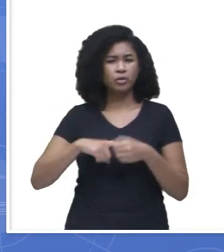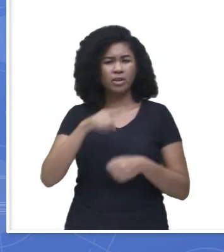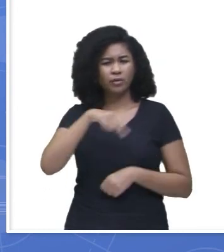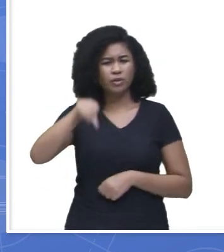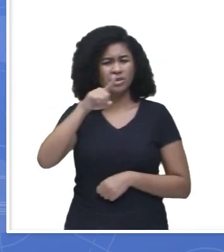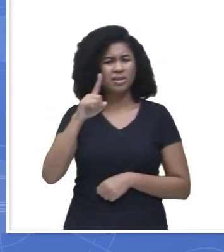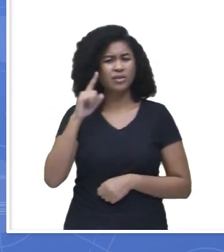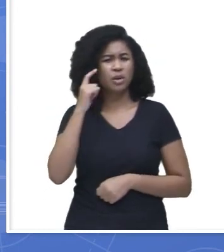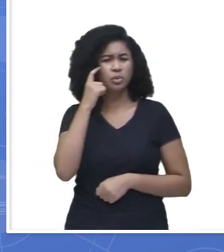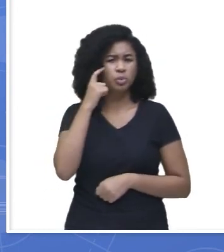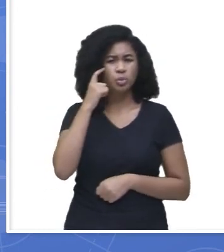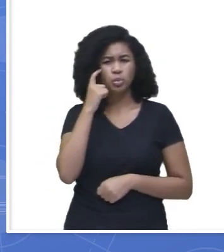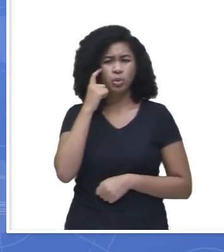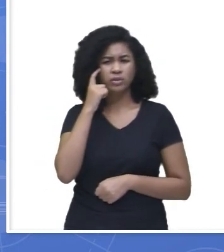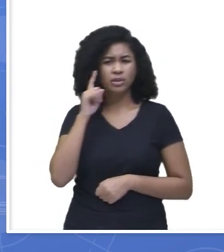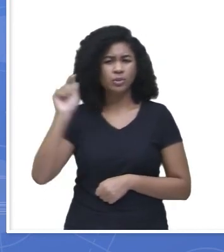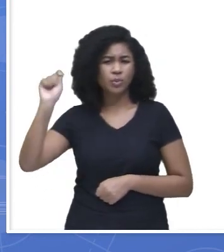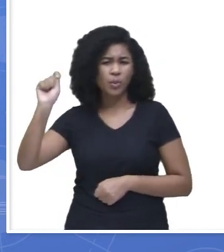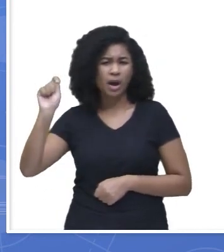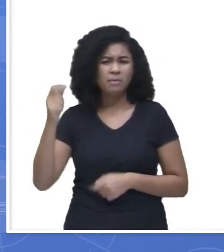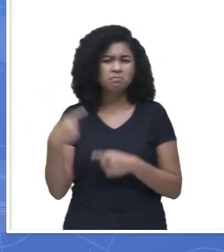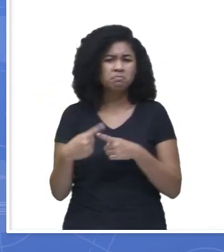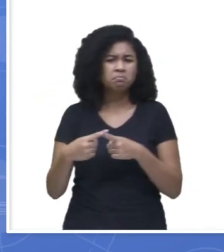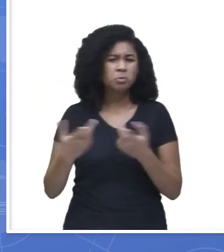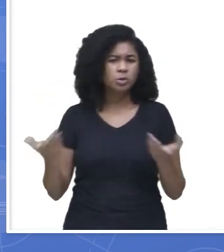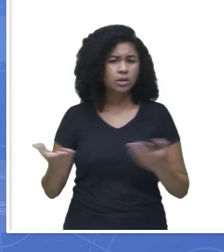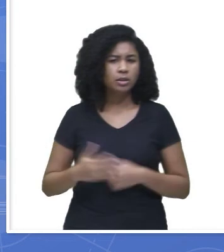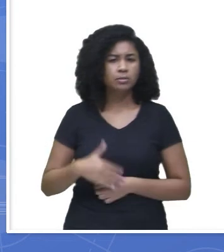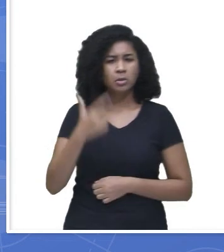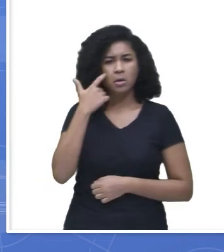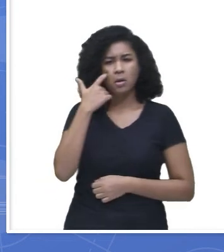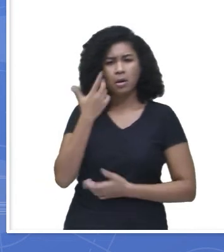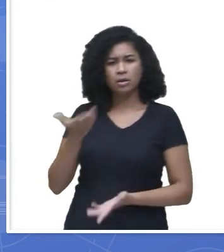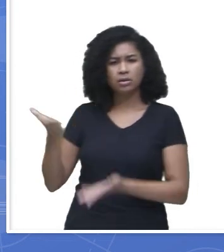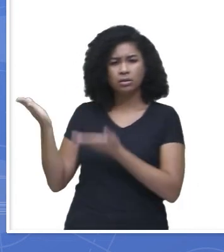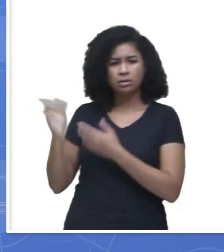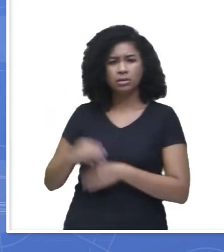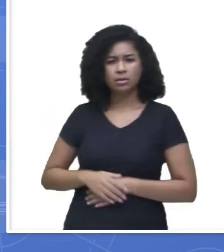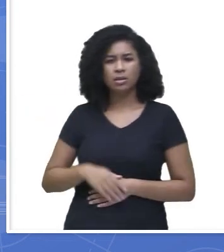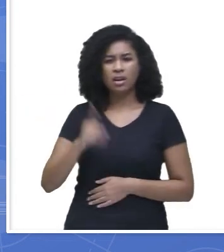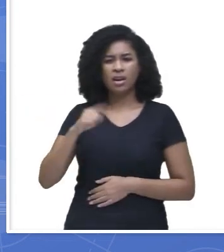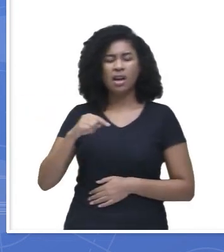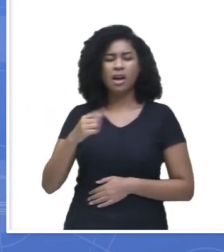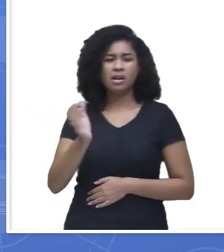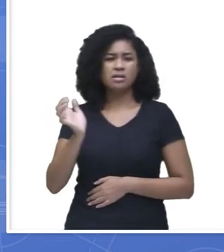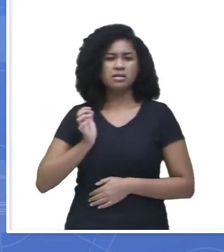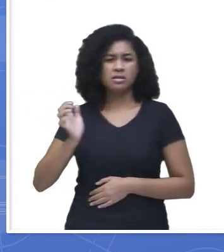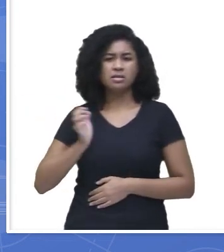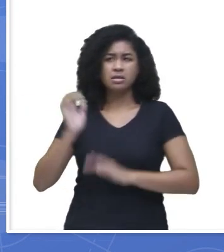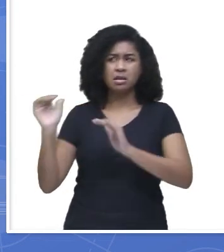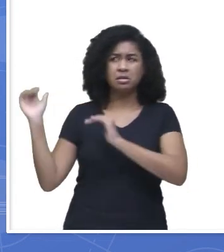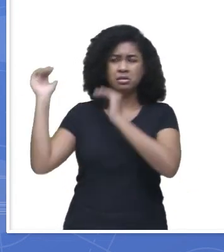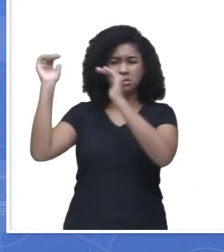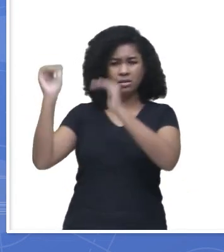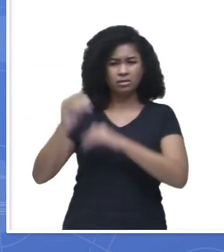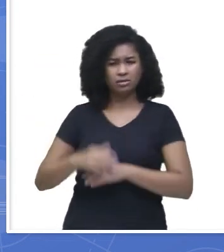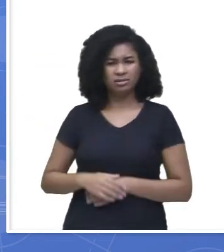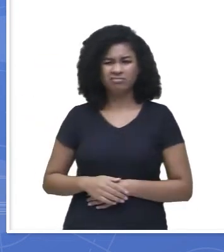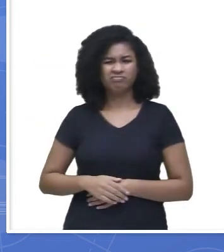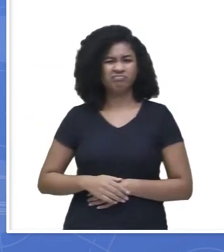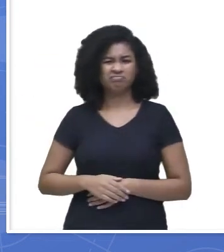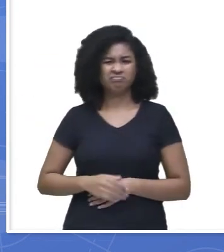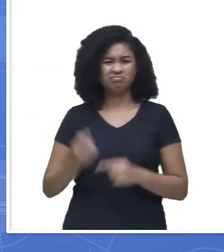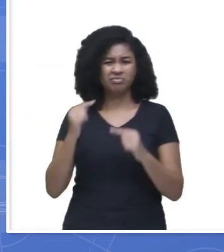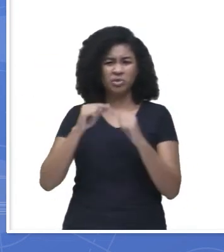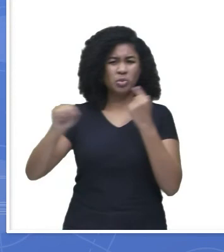dúvida, para ninguém sair daqui com dúvida. Proveniente da riqueza acumulada pela nobreza, tá, gente? Então, essa aí está descartada justamente